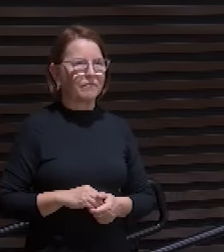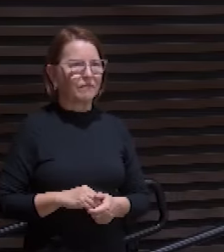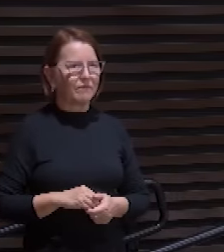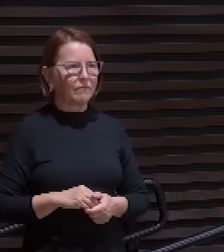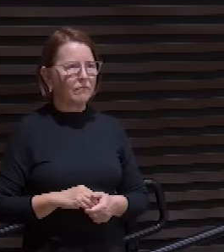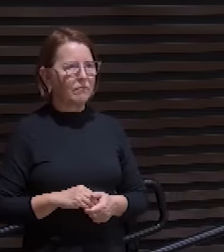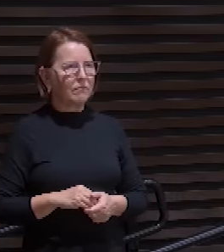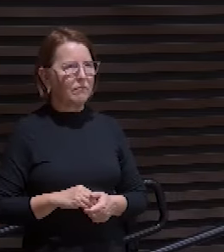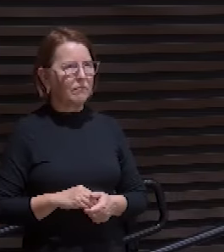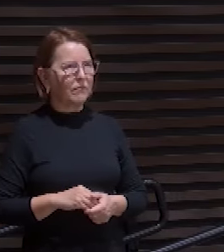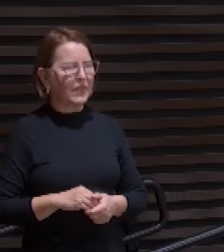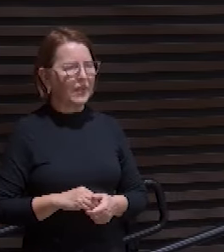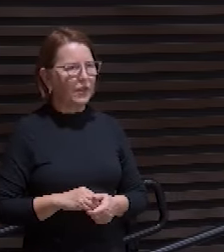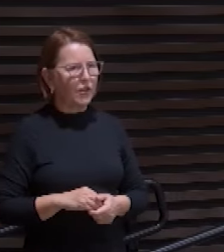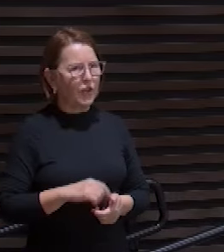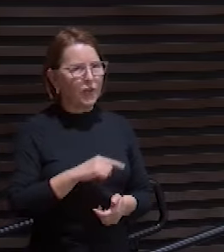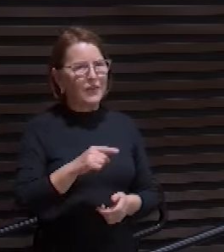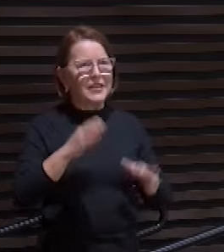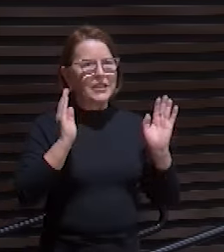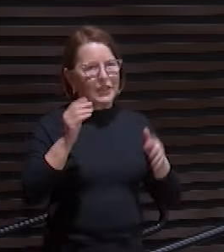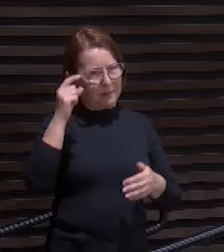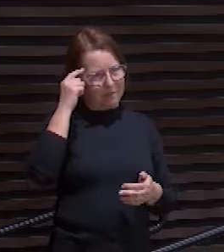Já passou pela sua cabeça,